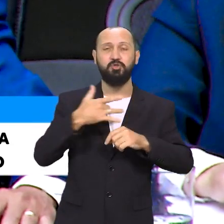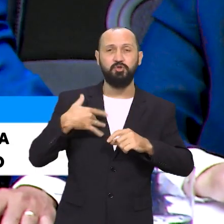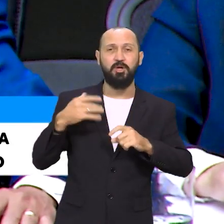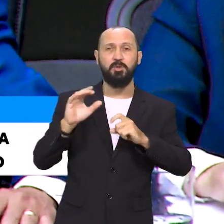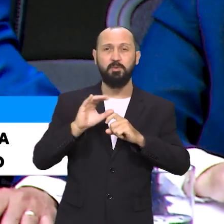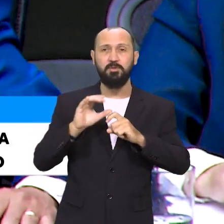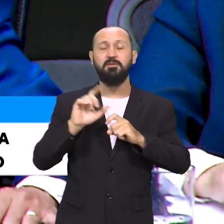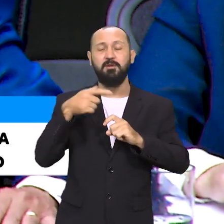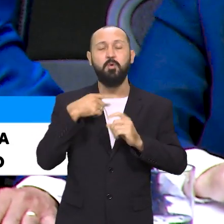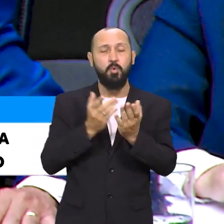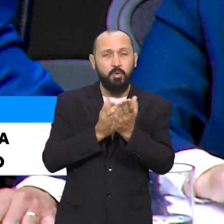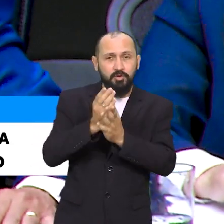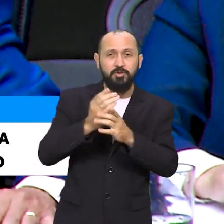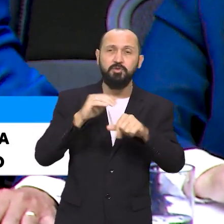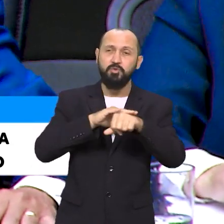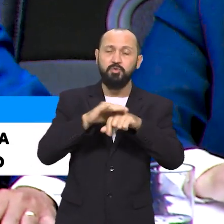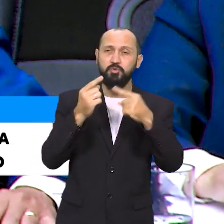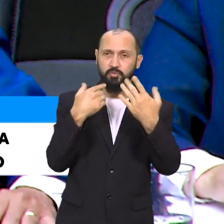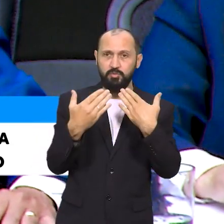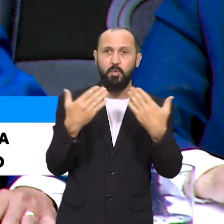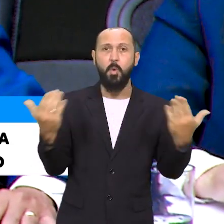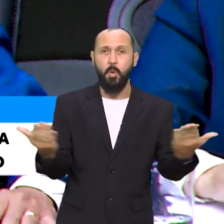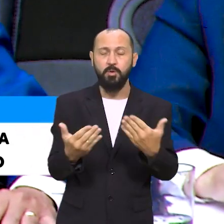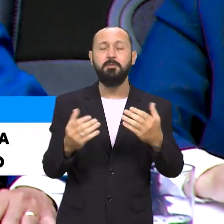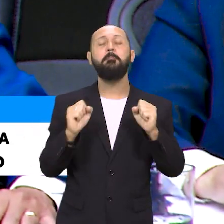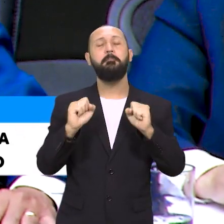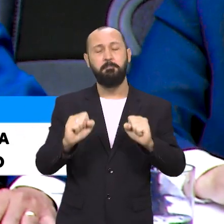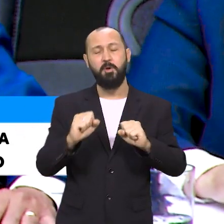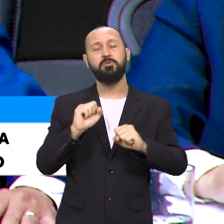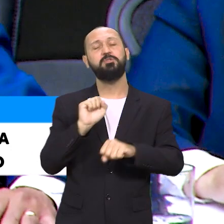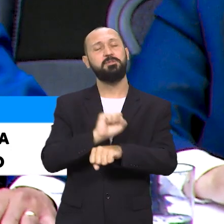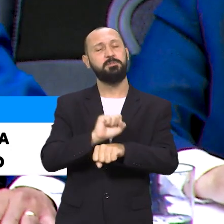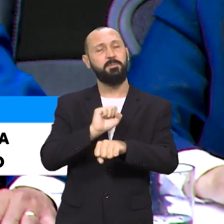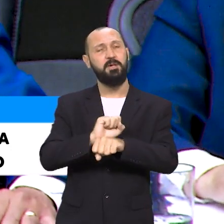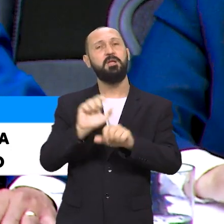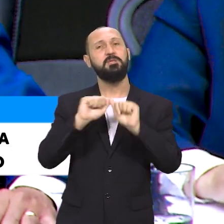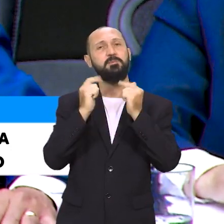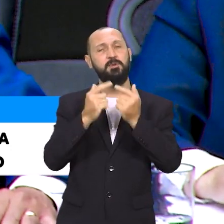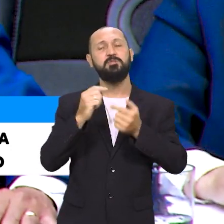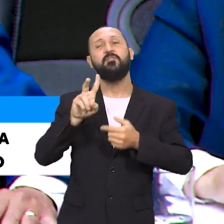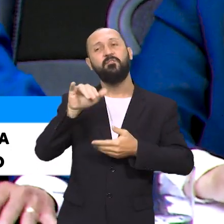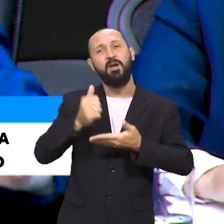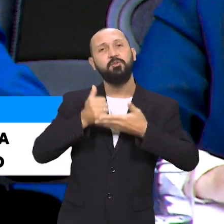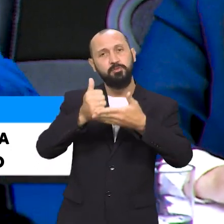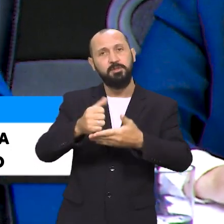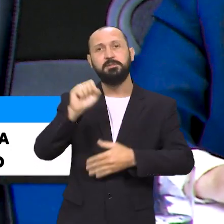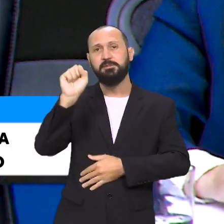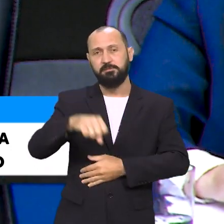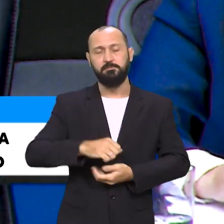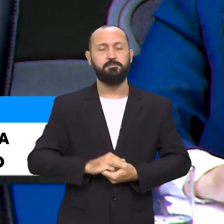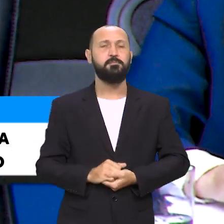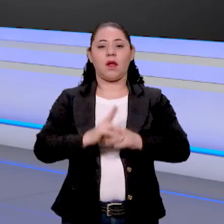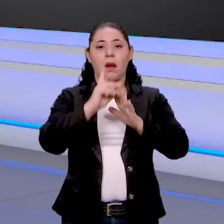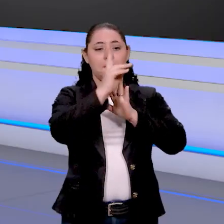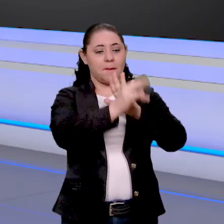saúde, que é na linha do que nós tratamos hoje, pode contar com a Assembleia Legislativa do Mato Grosso do